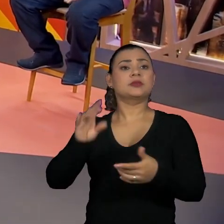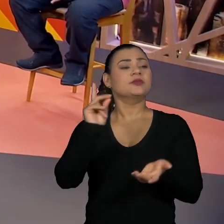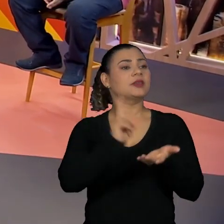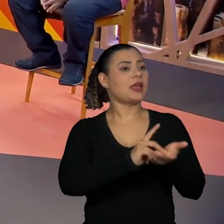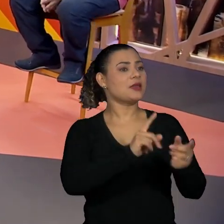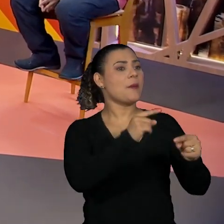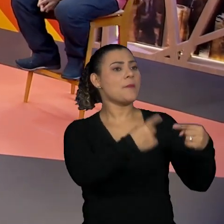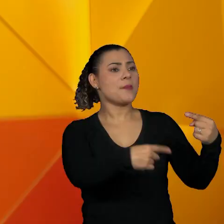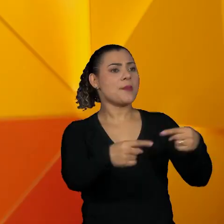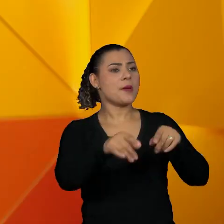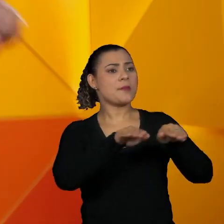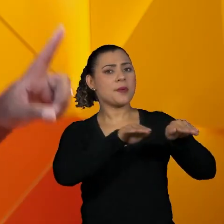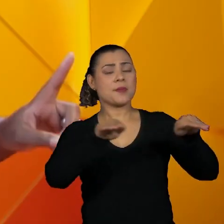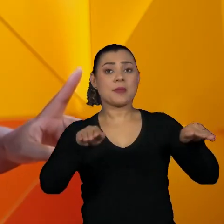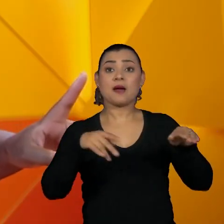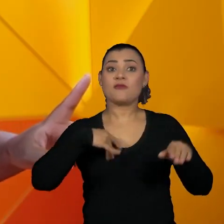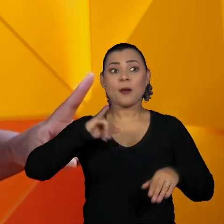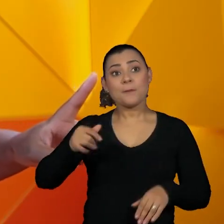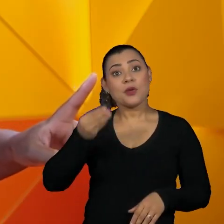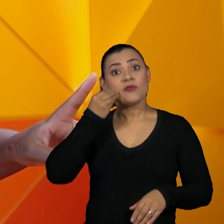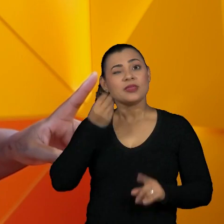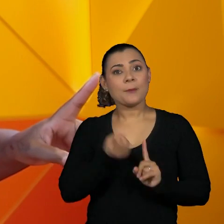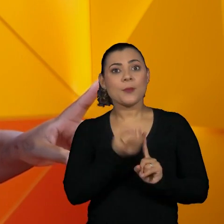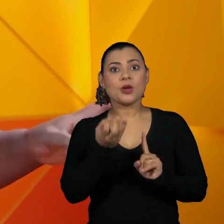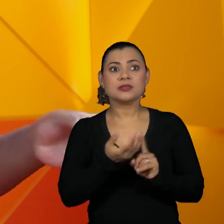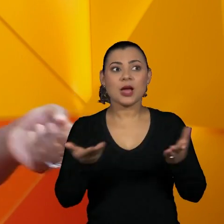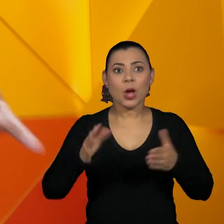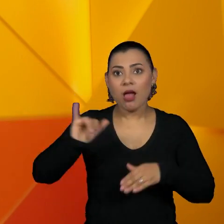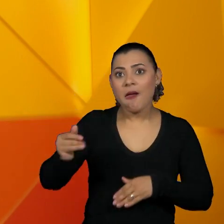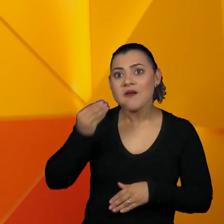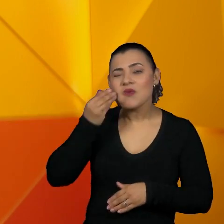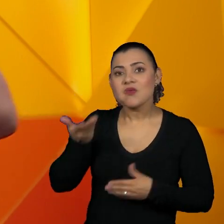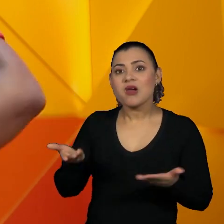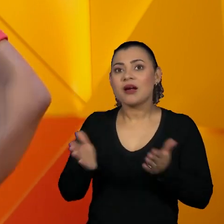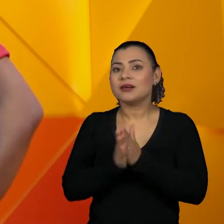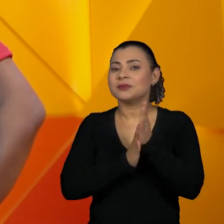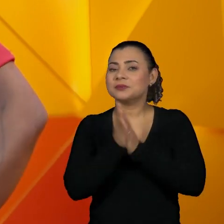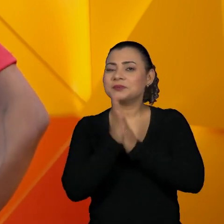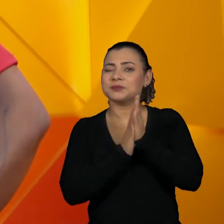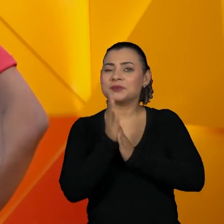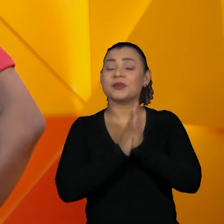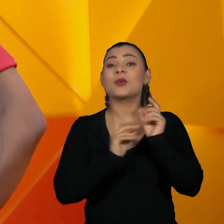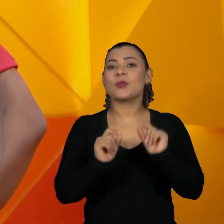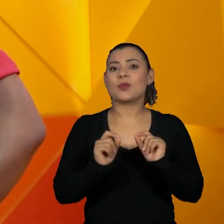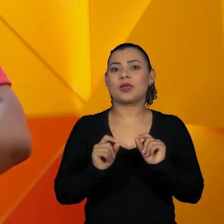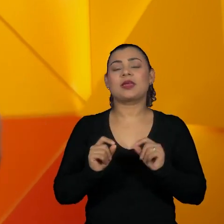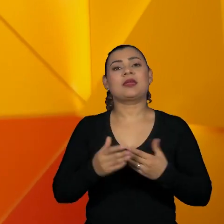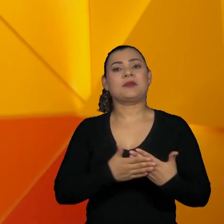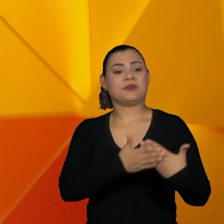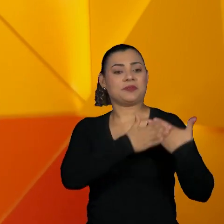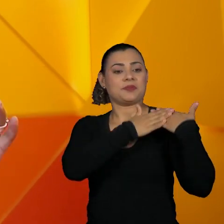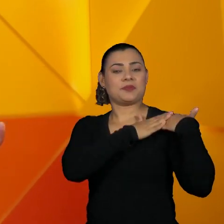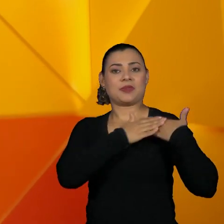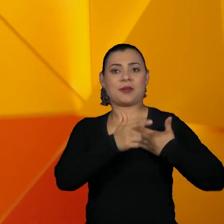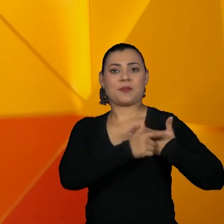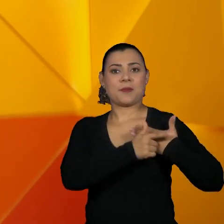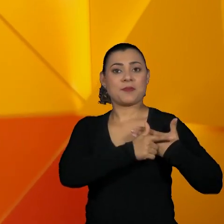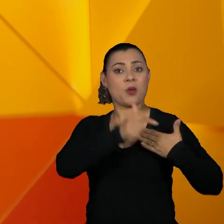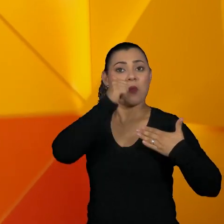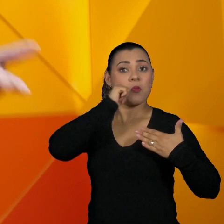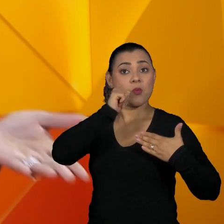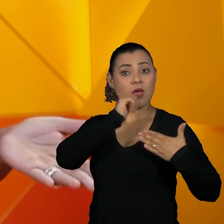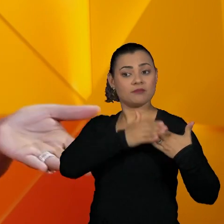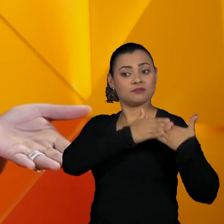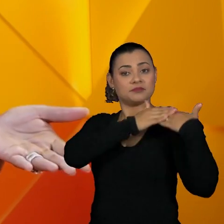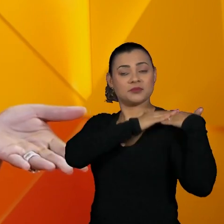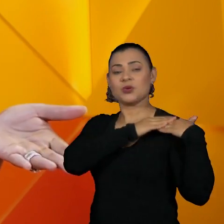E eu vou surfar na sua onda, porque eu vou trazer poesia agora para esse programa, tá? Porque maravilhoso. o Projeto Papel Mulher reúne mulheres de todas as regiões do Brasil